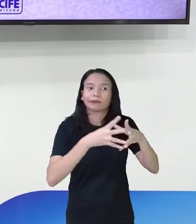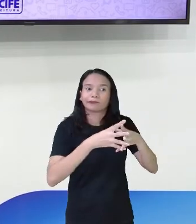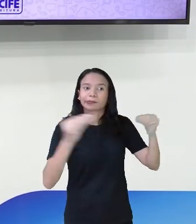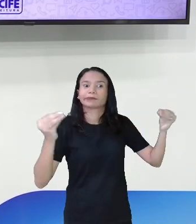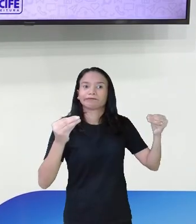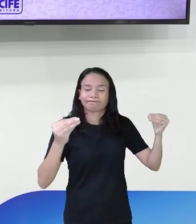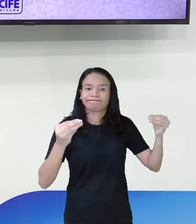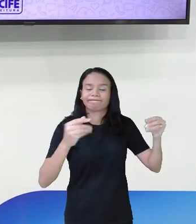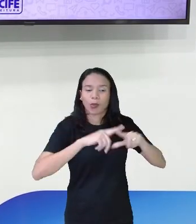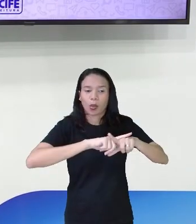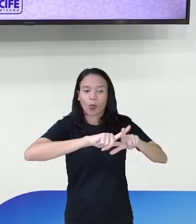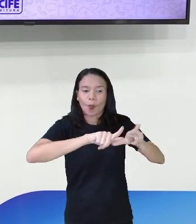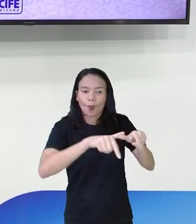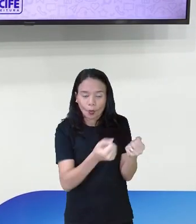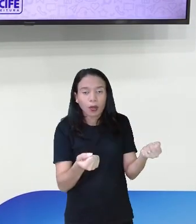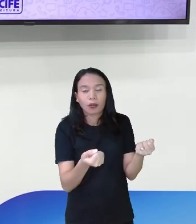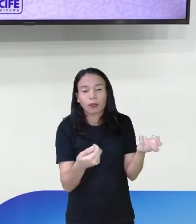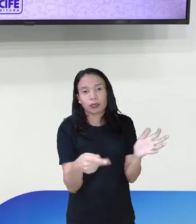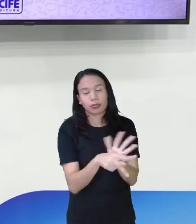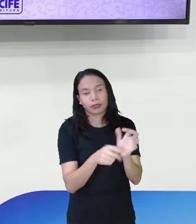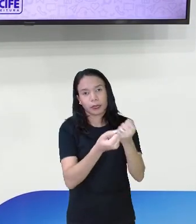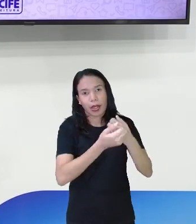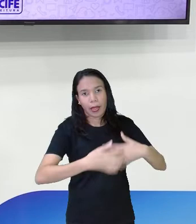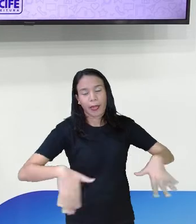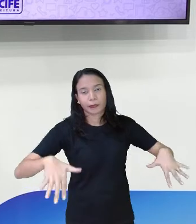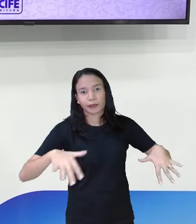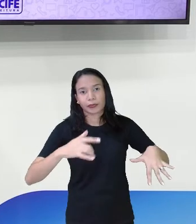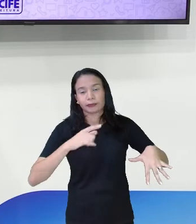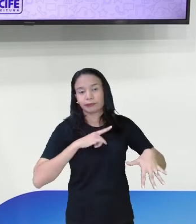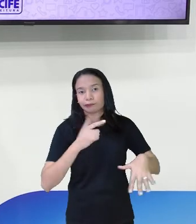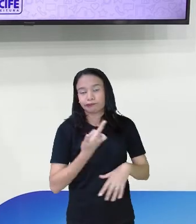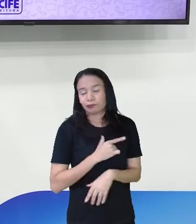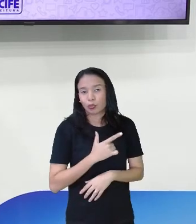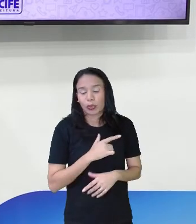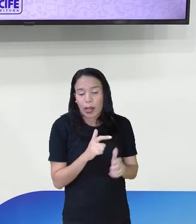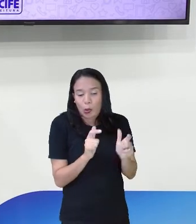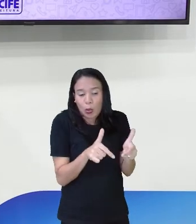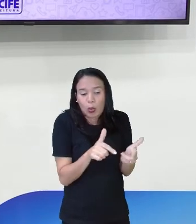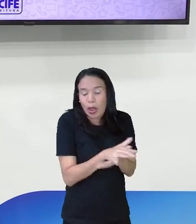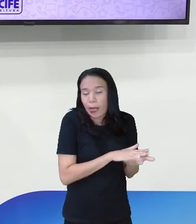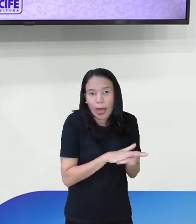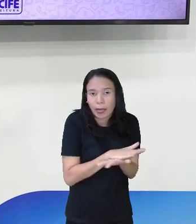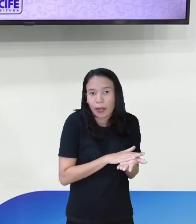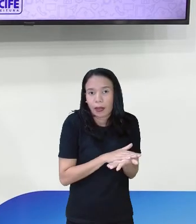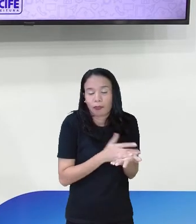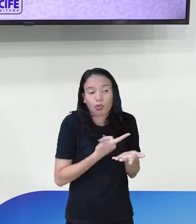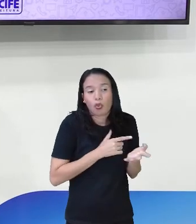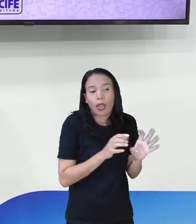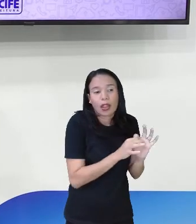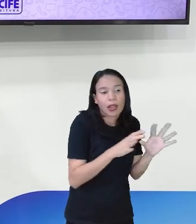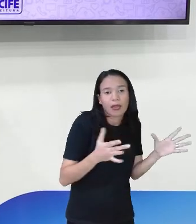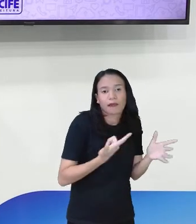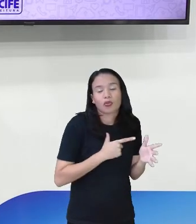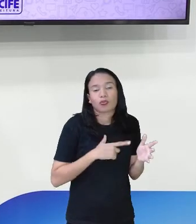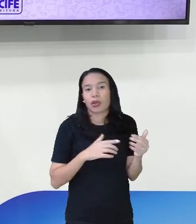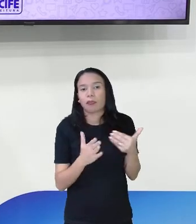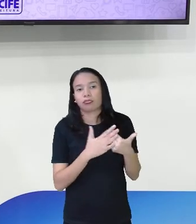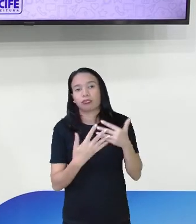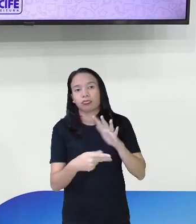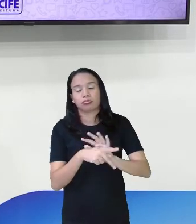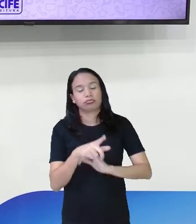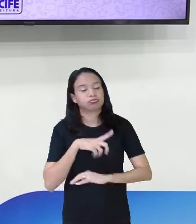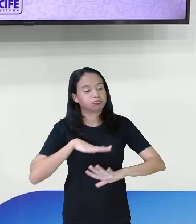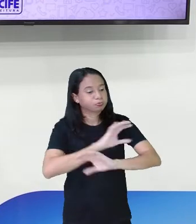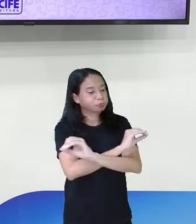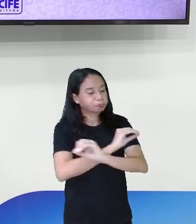são aqueles que desapareceram da natureza e de cativeiros, ou seja, nem existem eles livres, nem existe ele em cativeiro